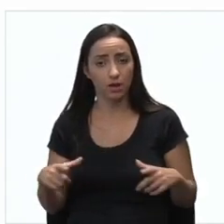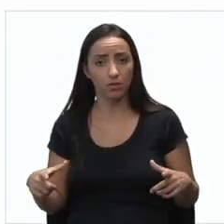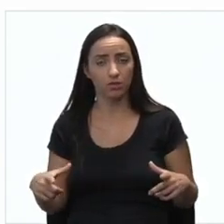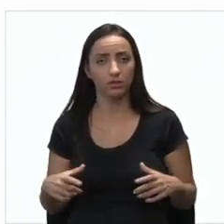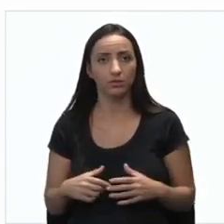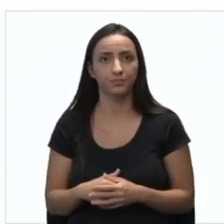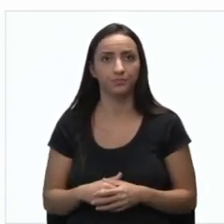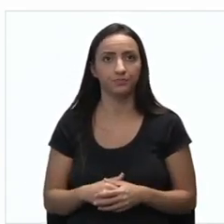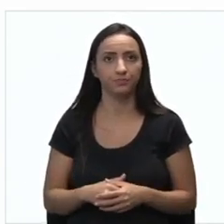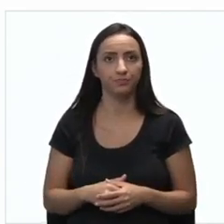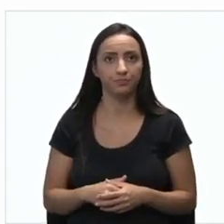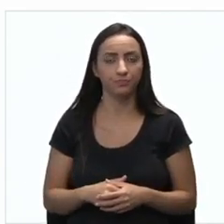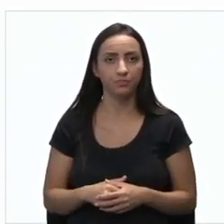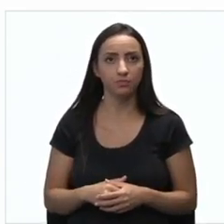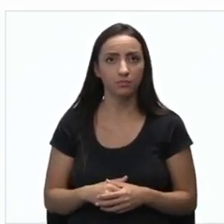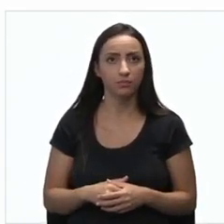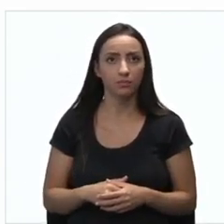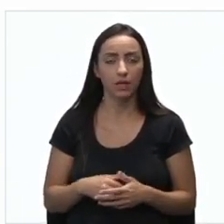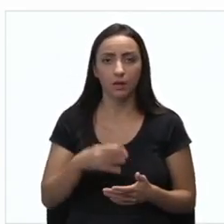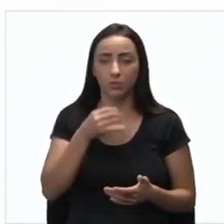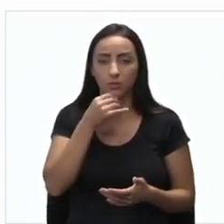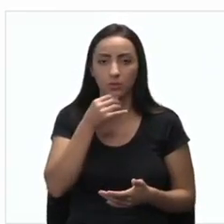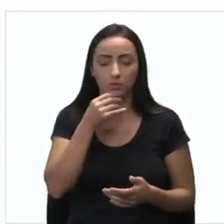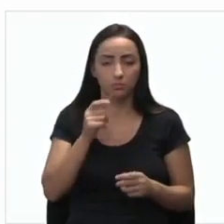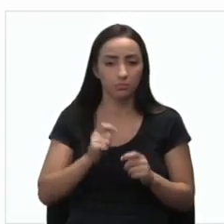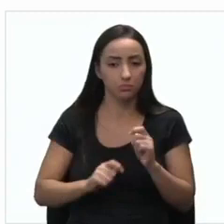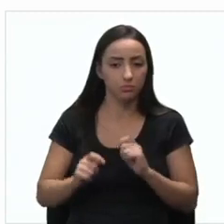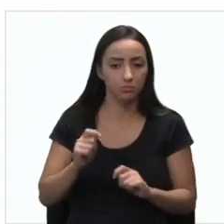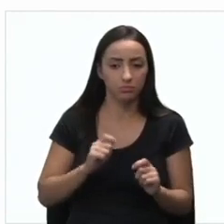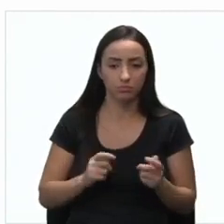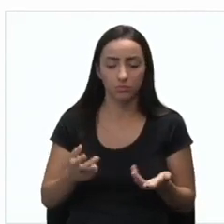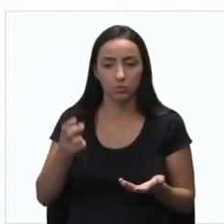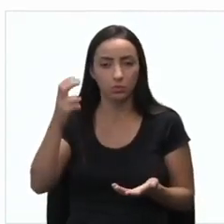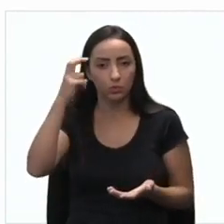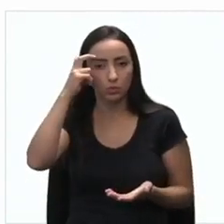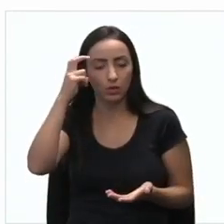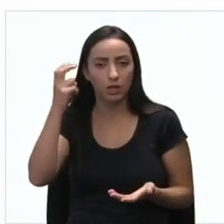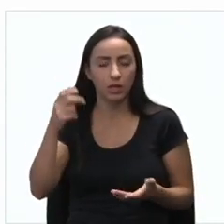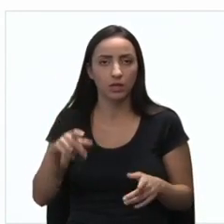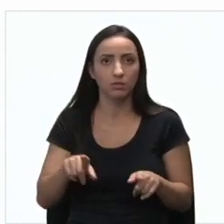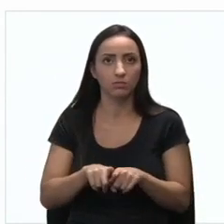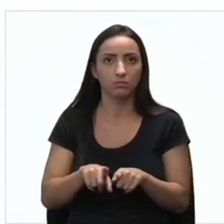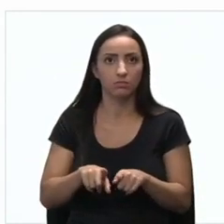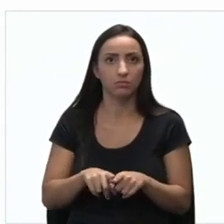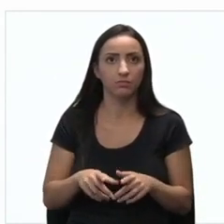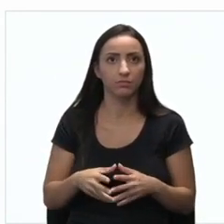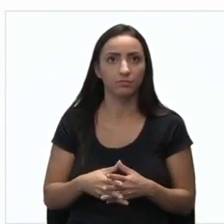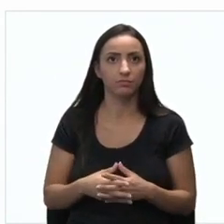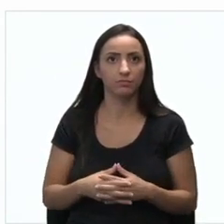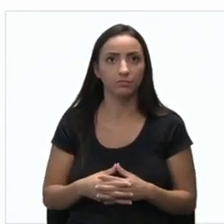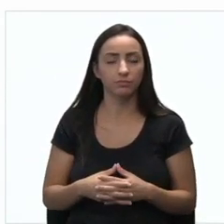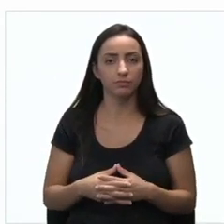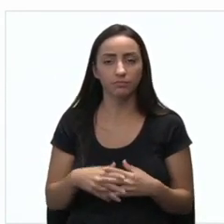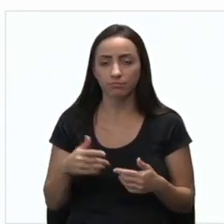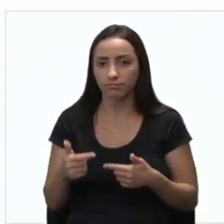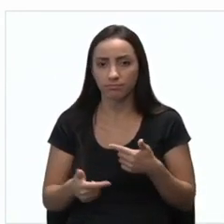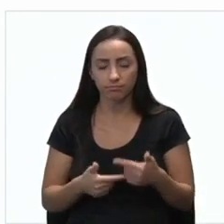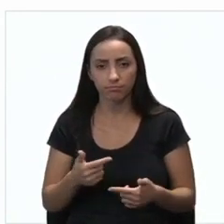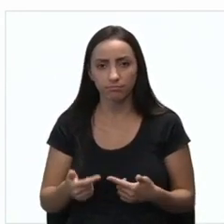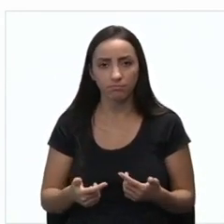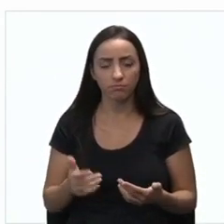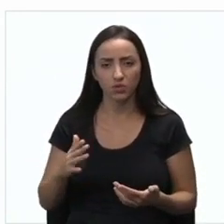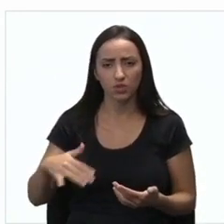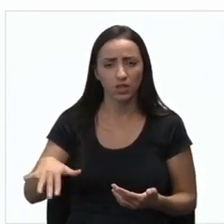macrodeterminantes, né? Condições socioeconômicas, culturais e ambientais gerais. Então,